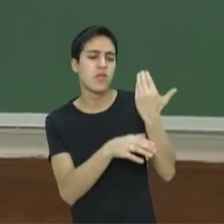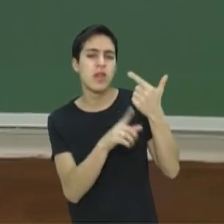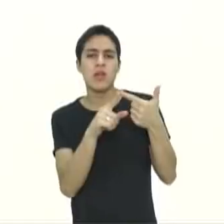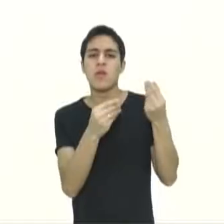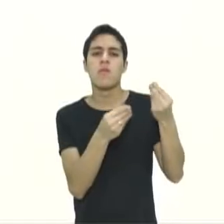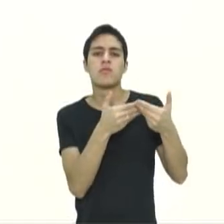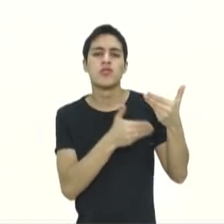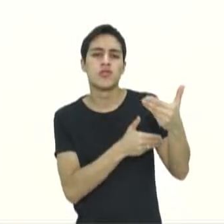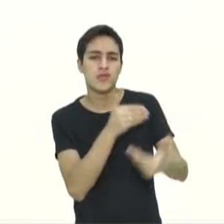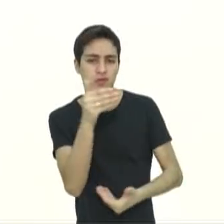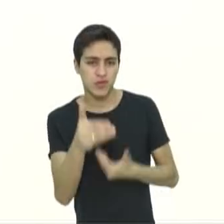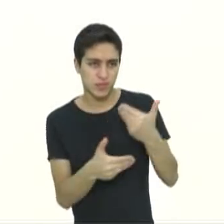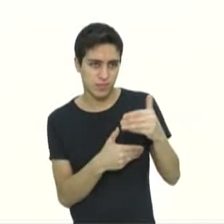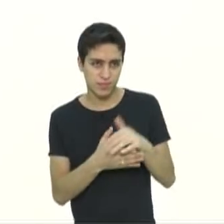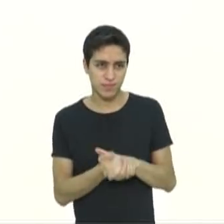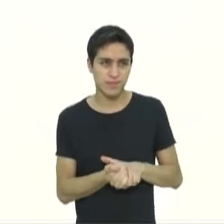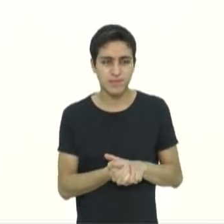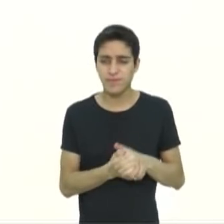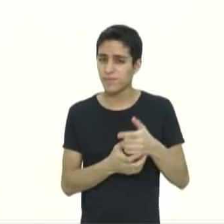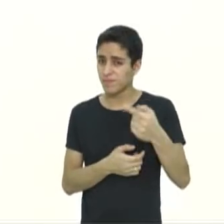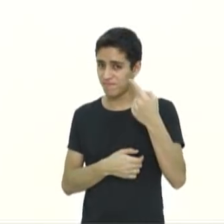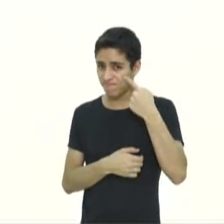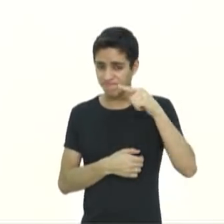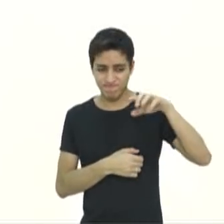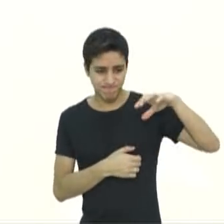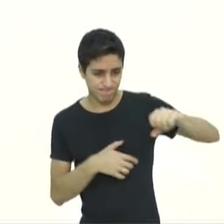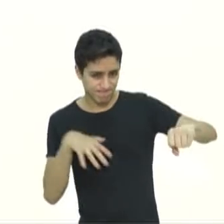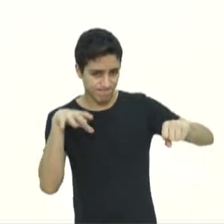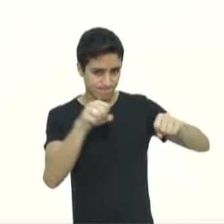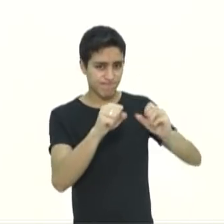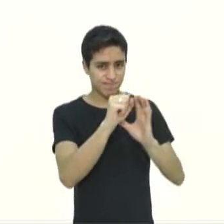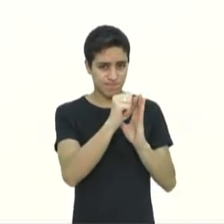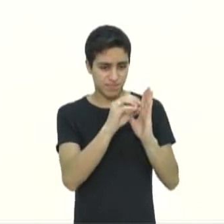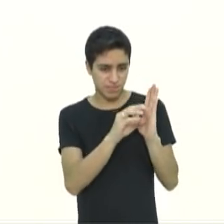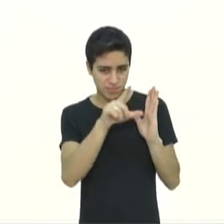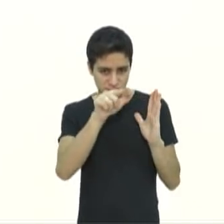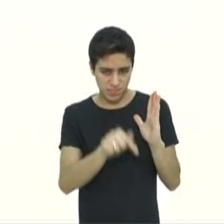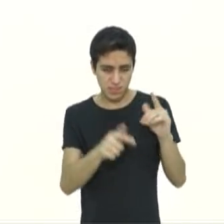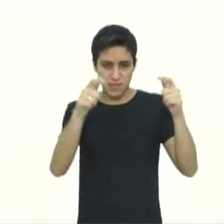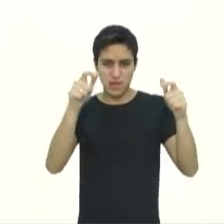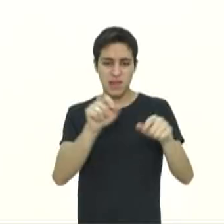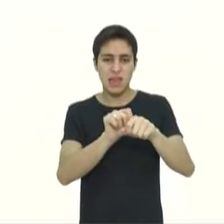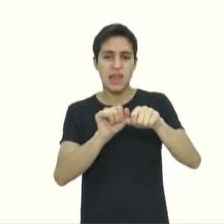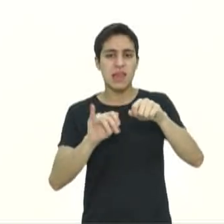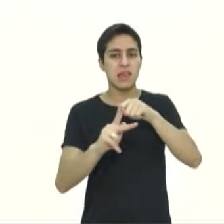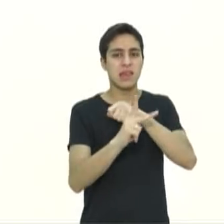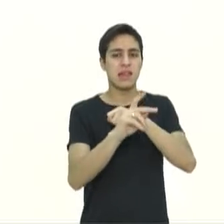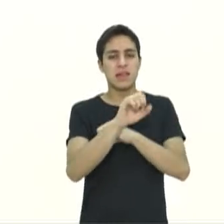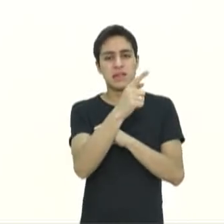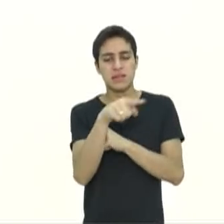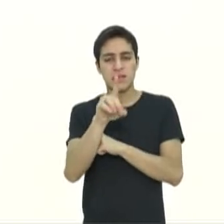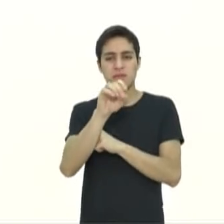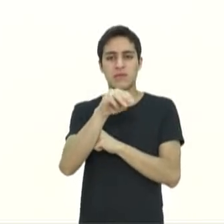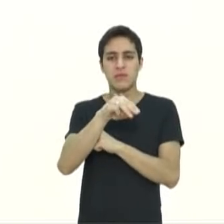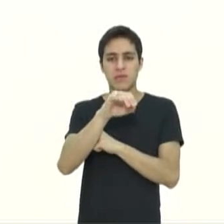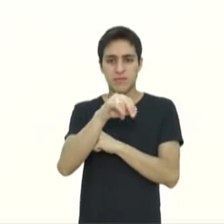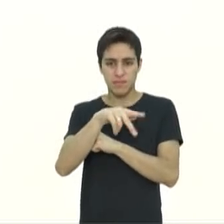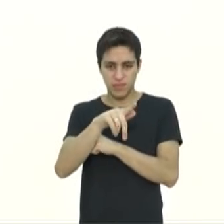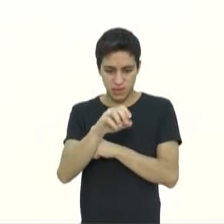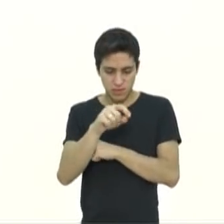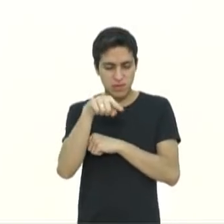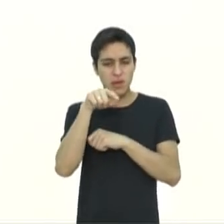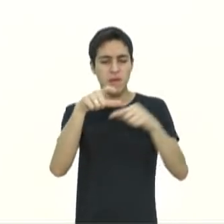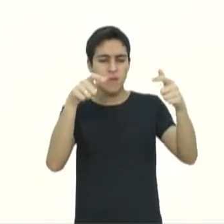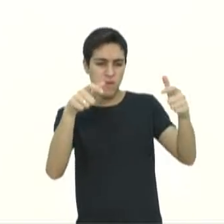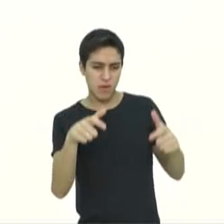estabelecida? Bom, nessa ocupação aí começa no século XVII, na ilha de São Domingos. Tá? E vai ser um grande polo